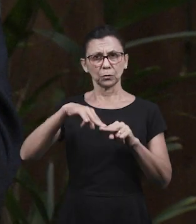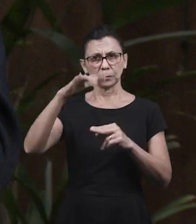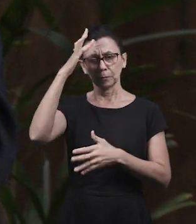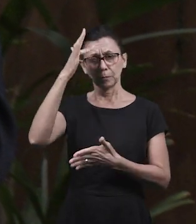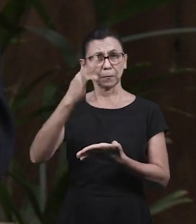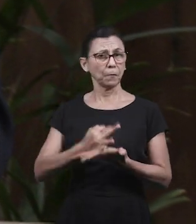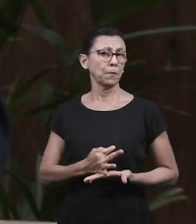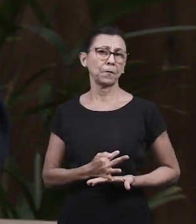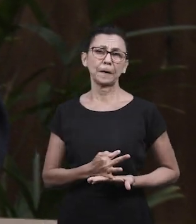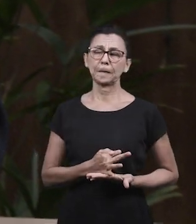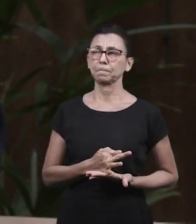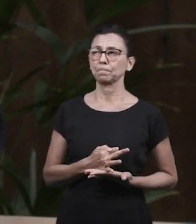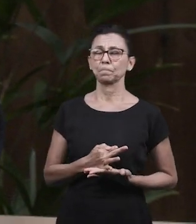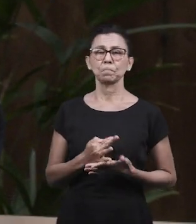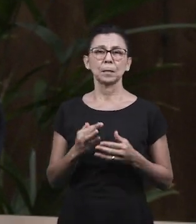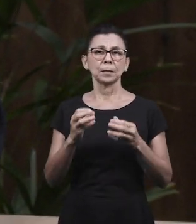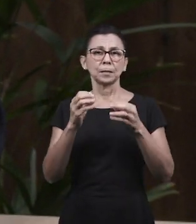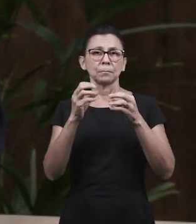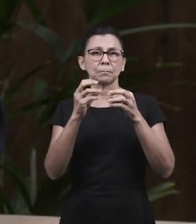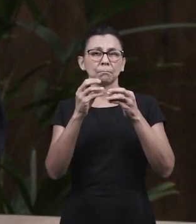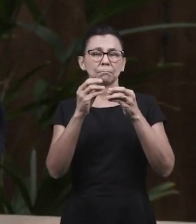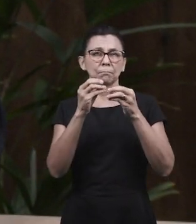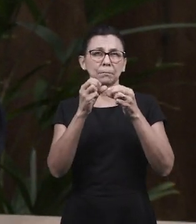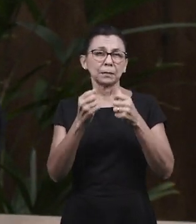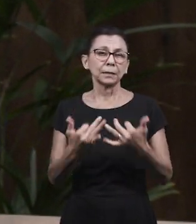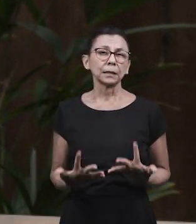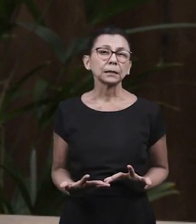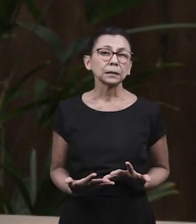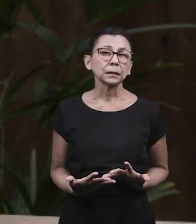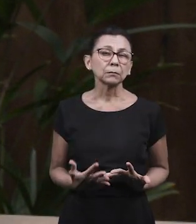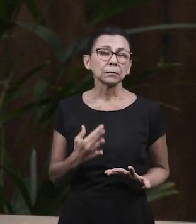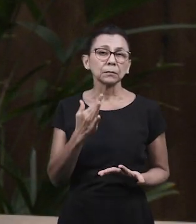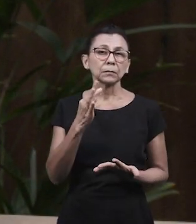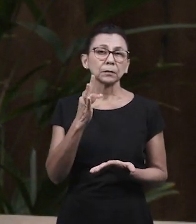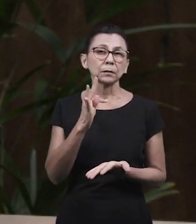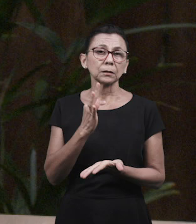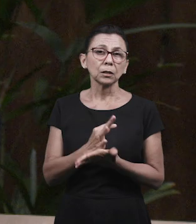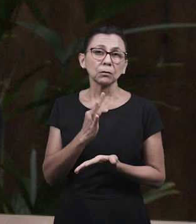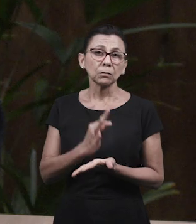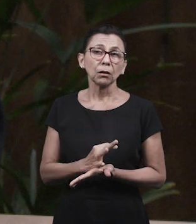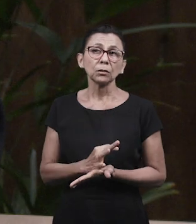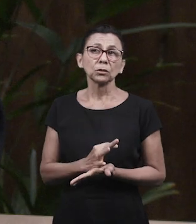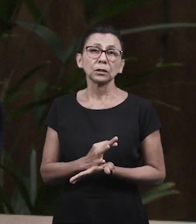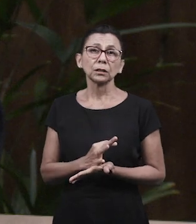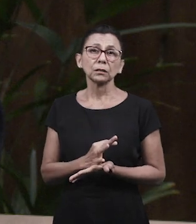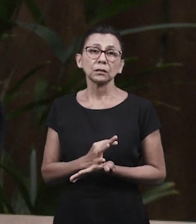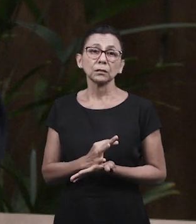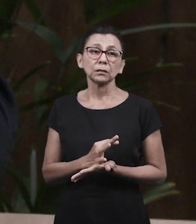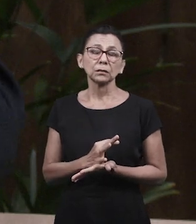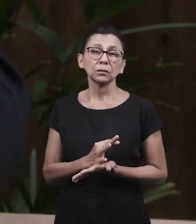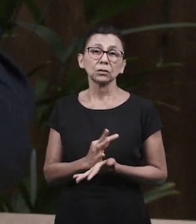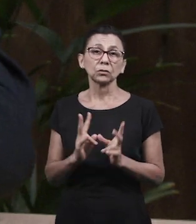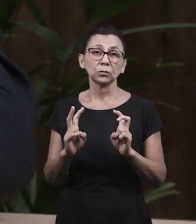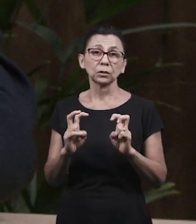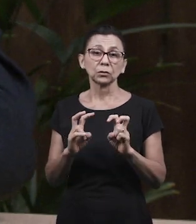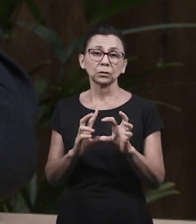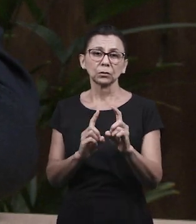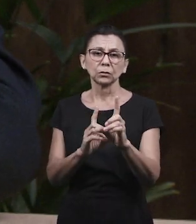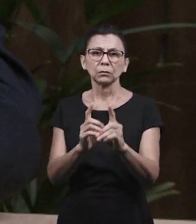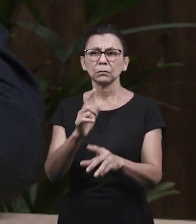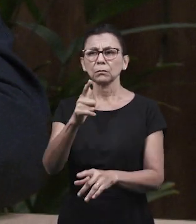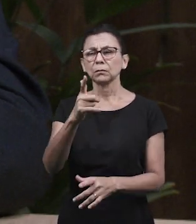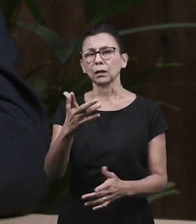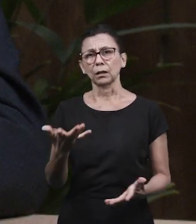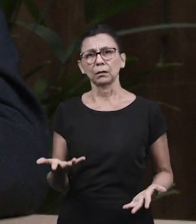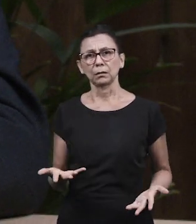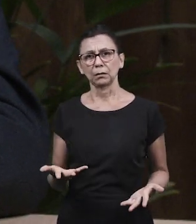Então não existe uma explicação lógica, uma explicação teológica a respeito de doutrina. A doutrina do